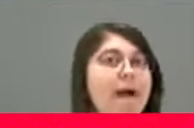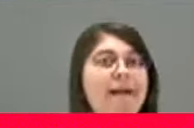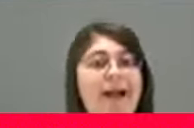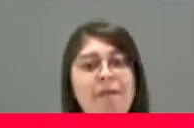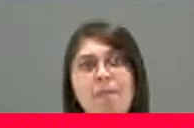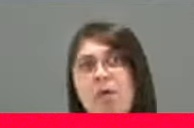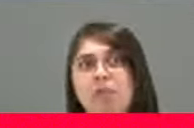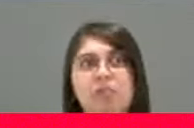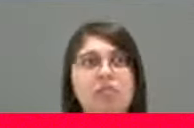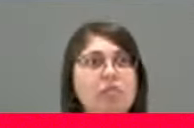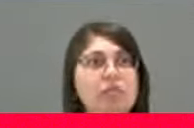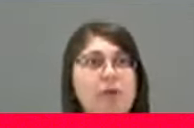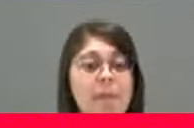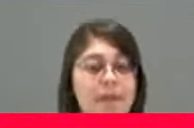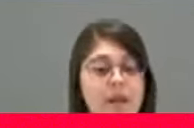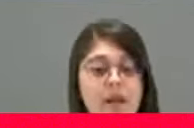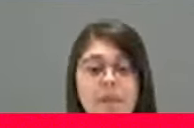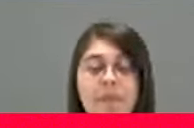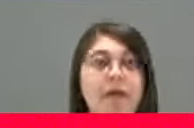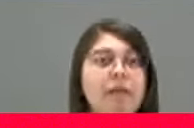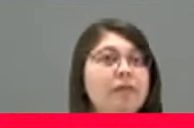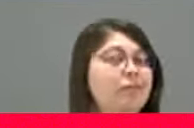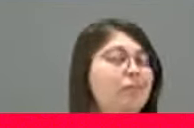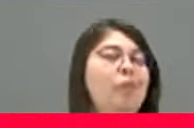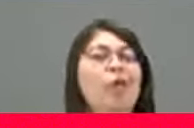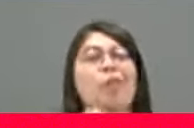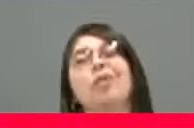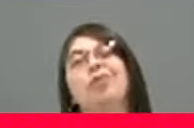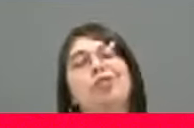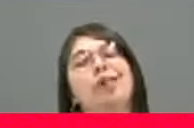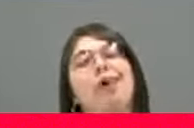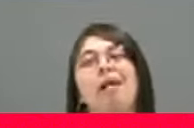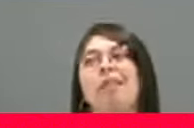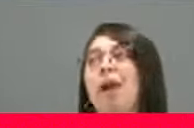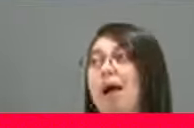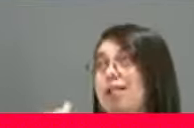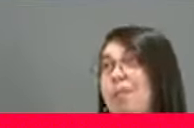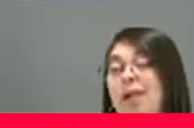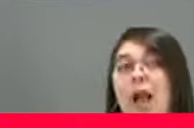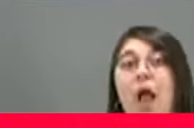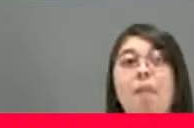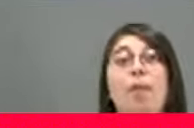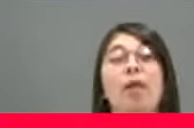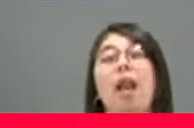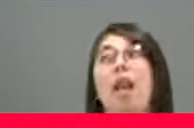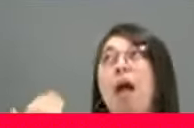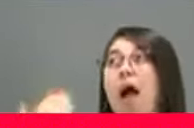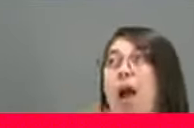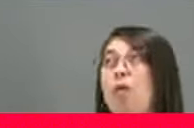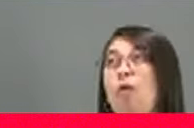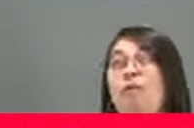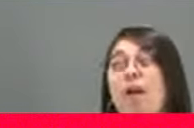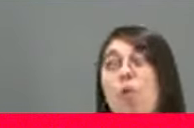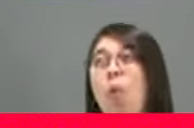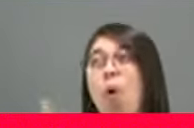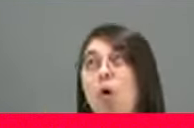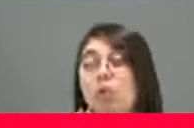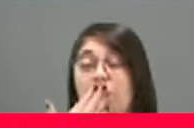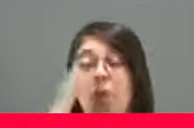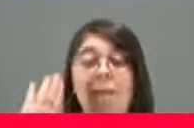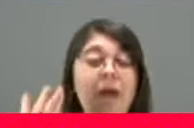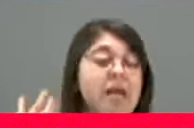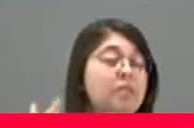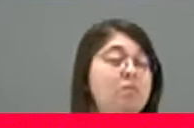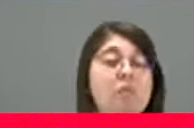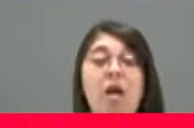pagar imposto. Então, assim, não adianta justificar o não cumprimento da promessa do presidente Lula,